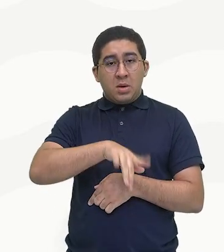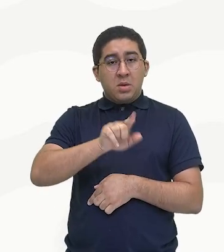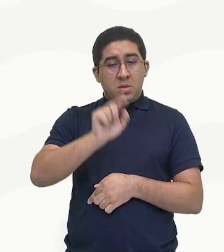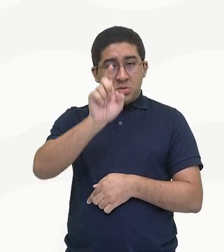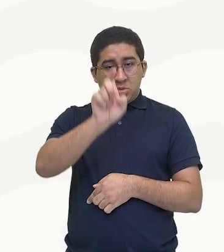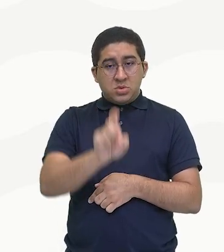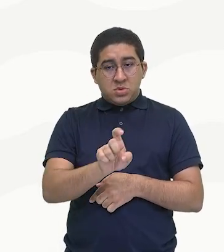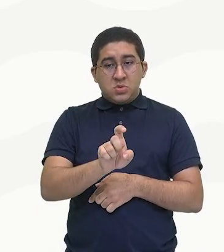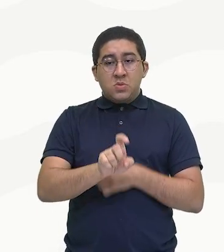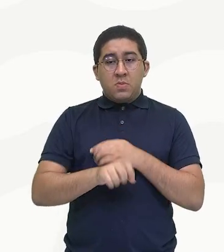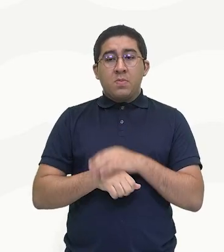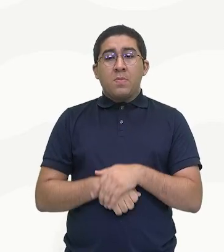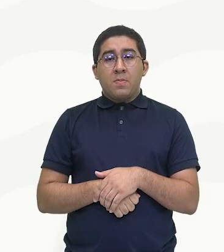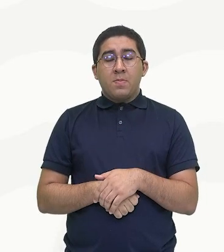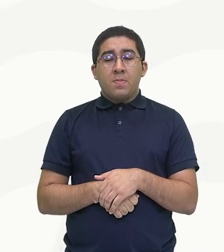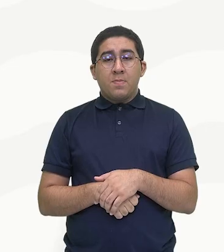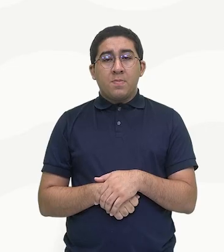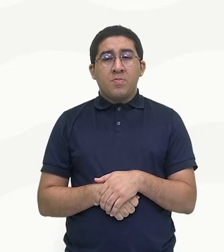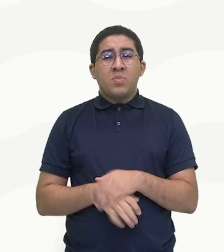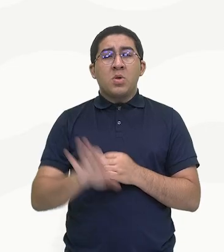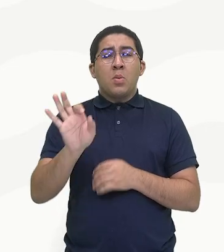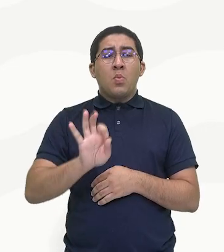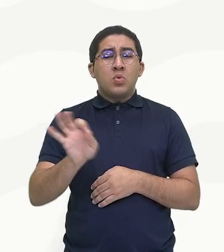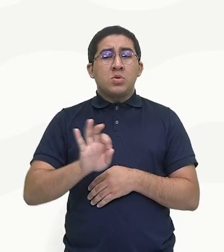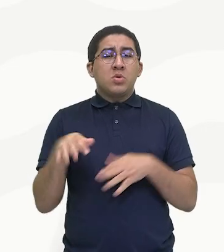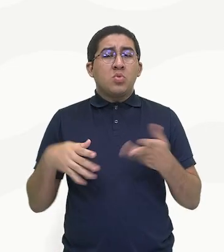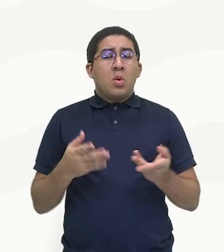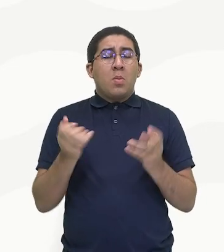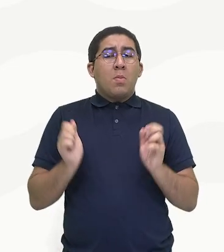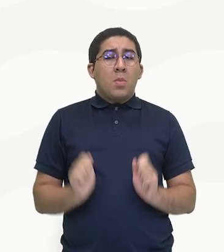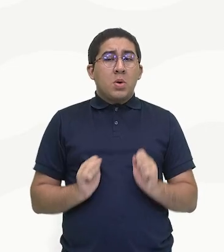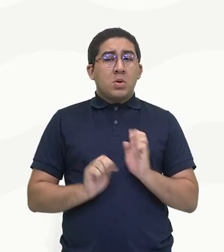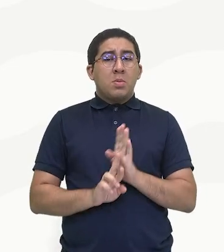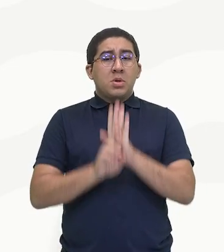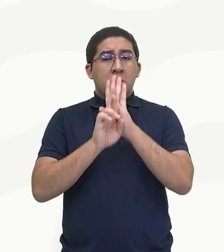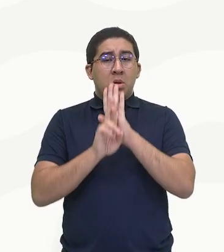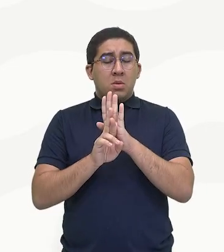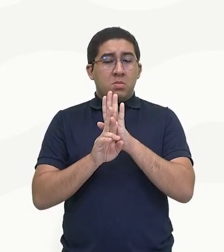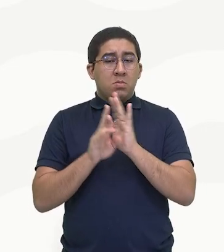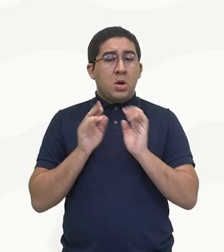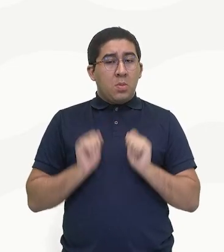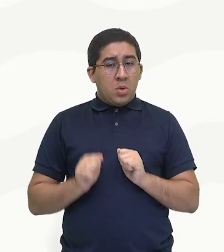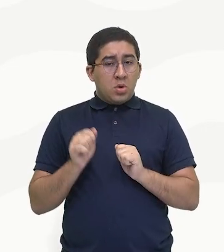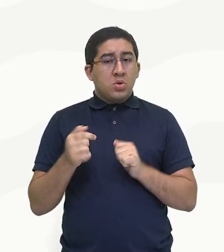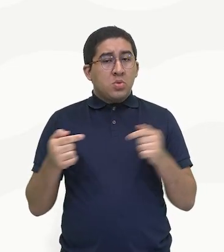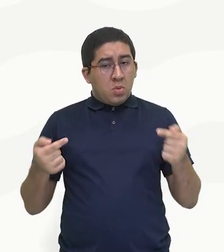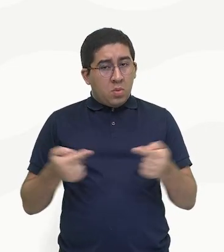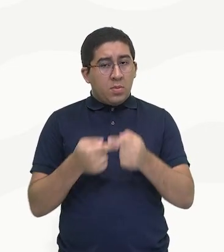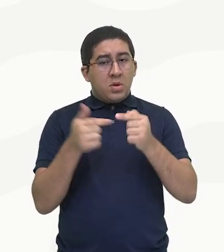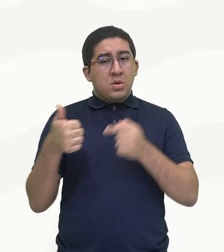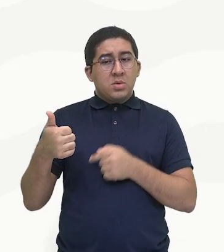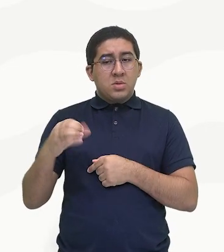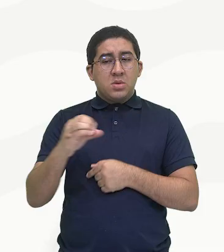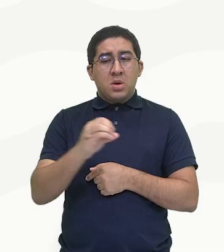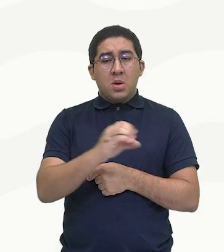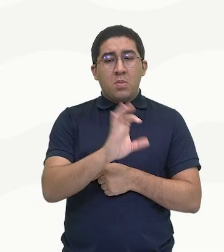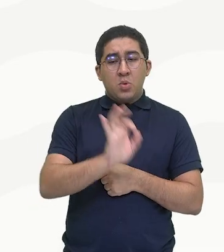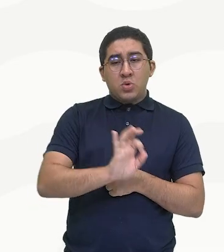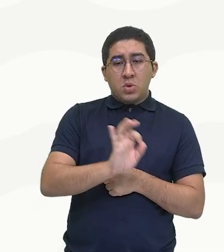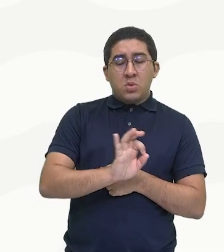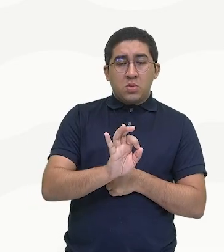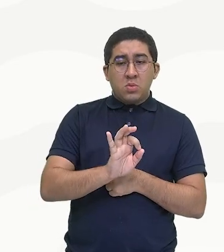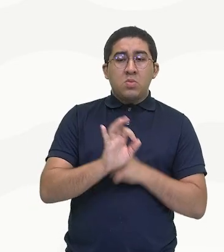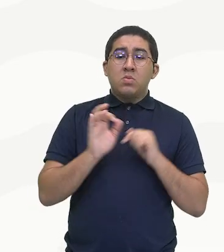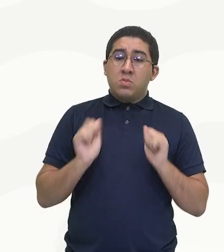X. E que porcentagem a gente pode representar ela? A gente pode representar como 100%? Pode.